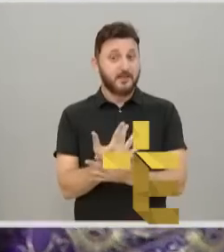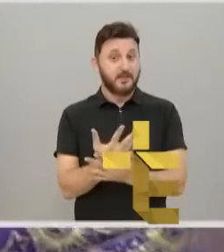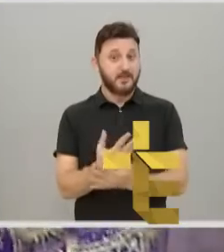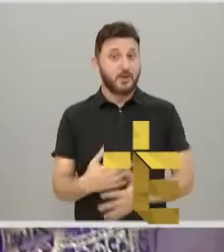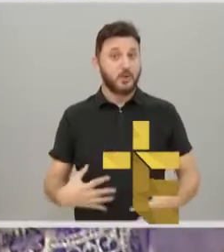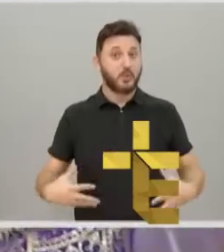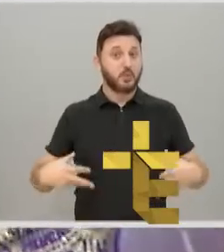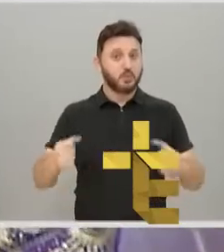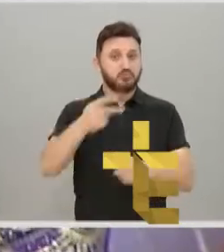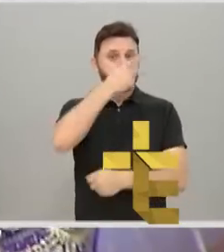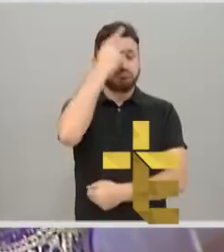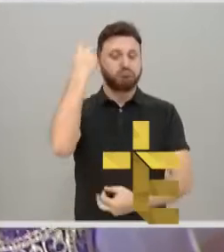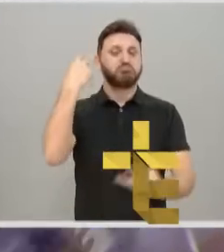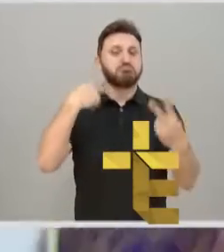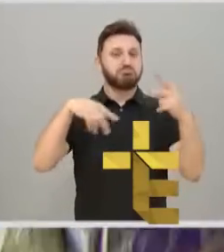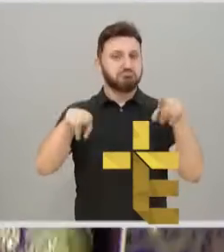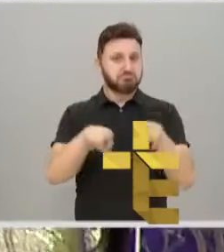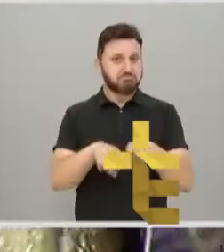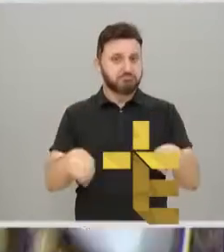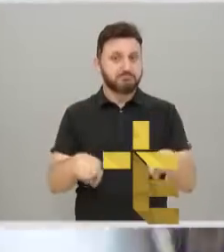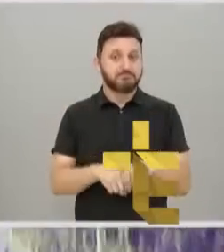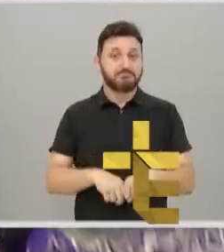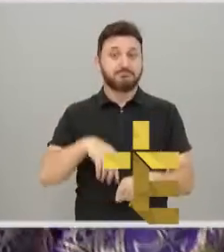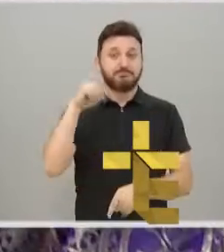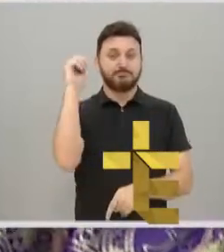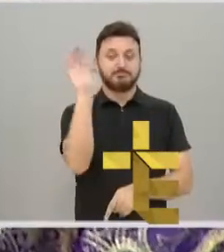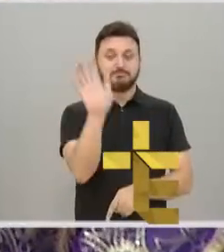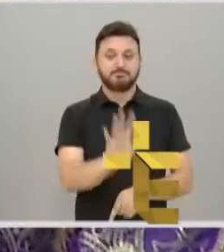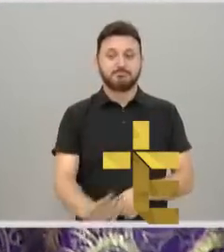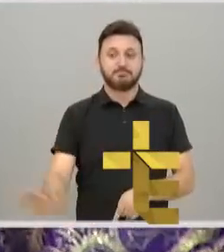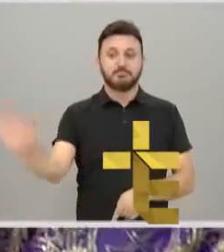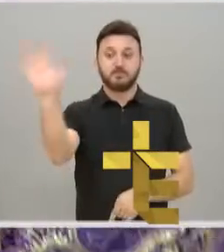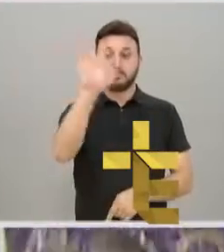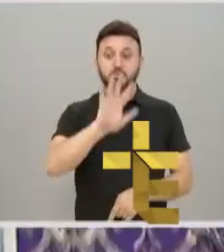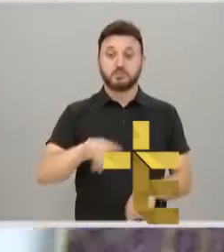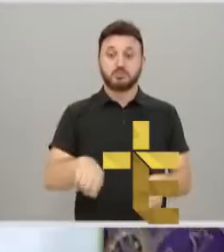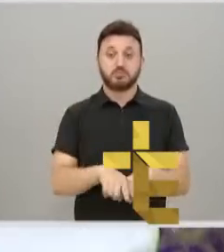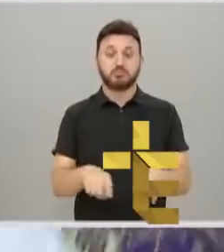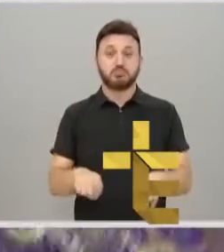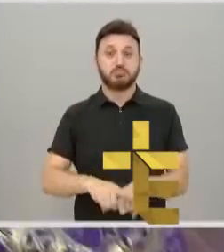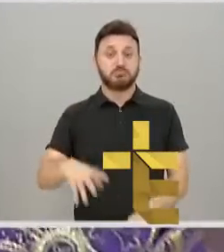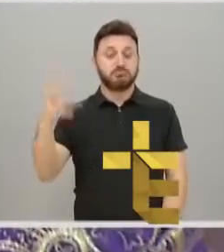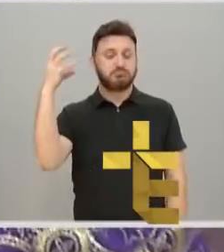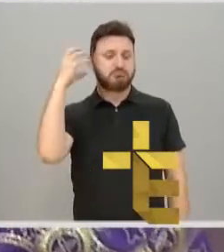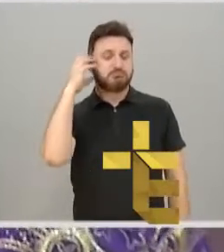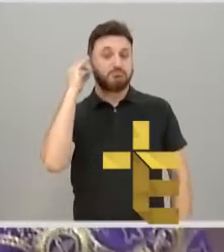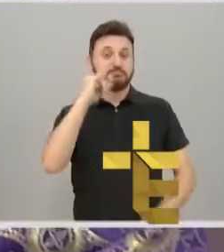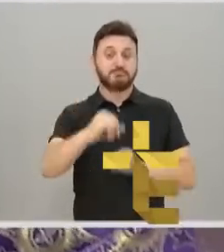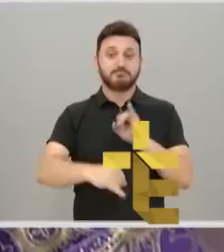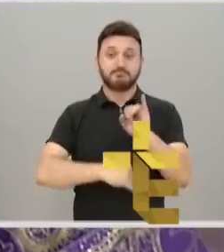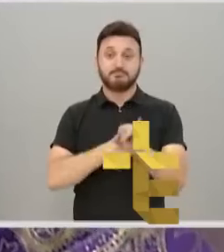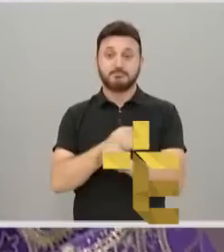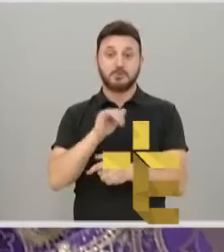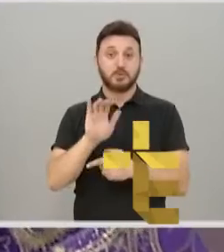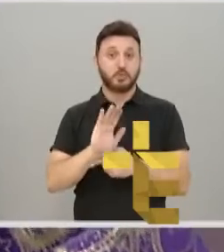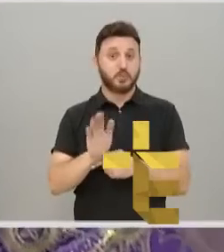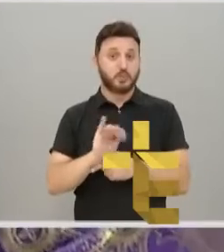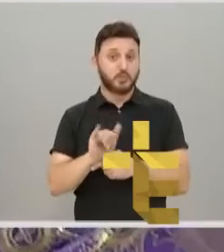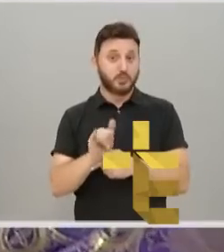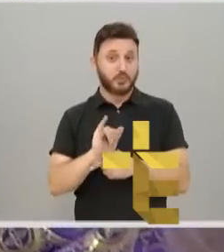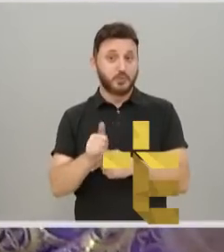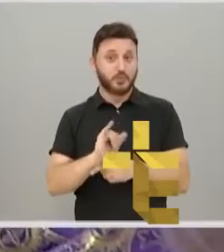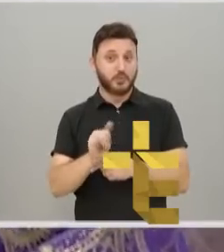TV Evangelizar, pela rede Evangelizar, parabólica digital, todo o Brasil. Você que nos acompanha